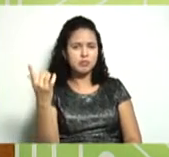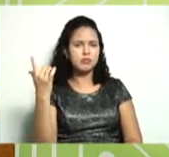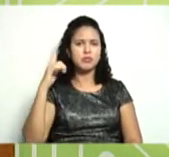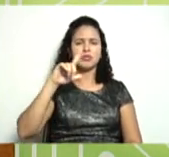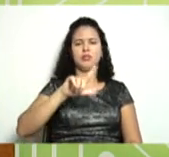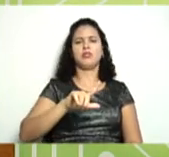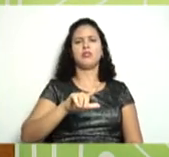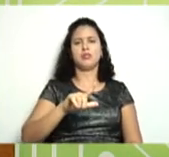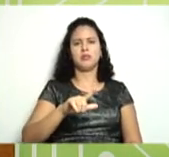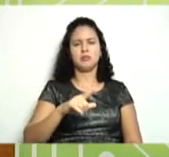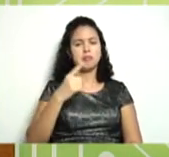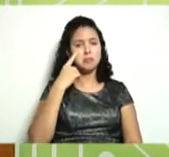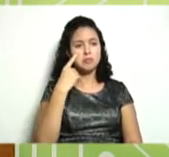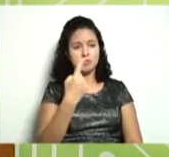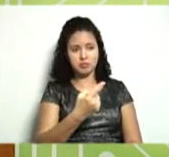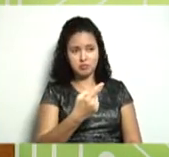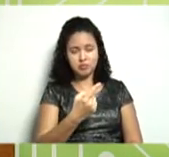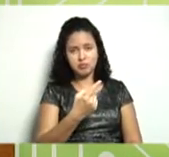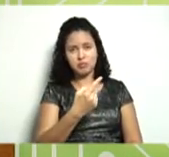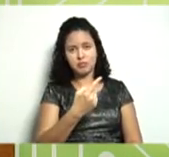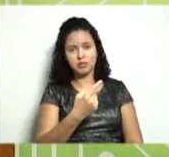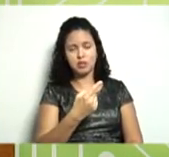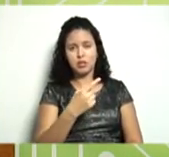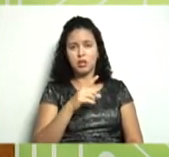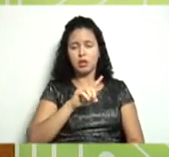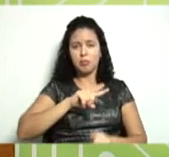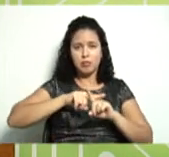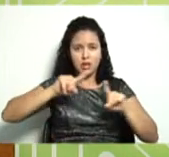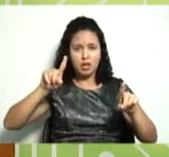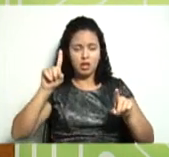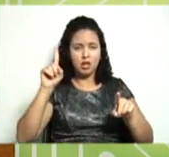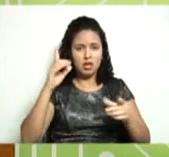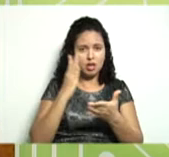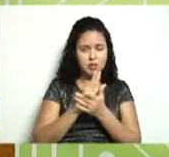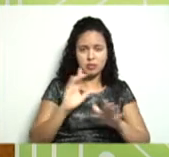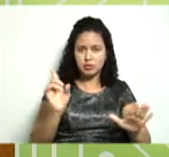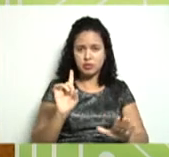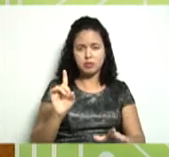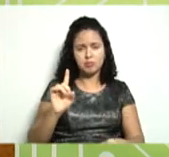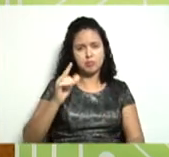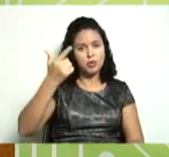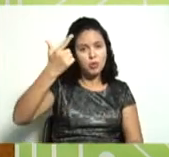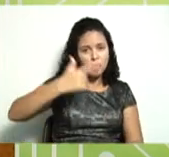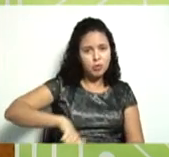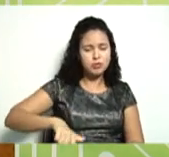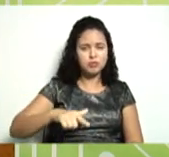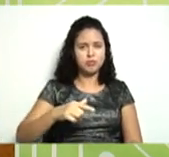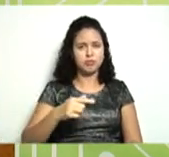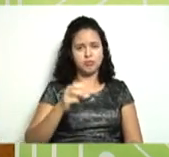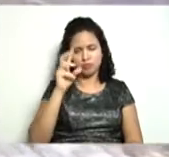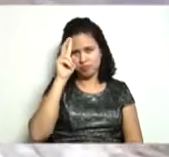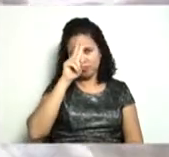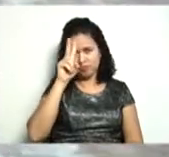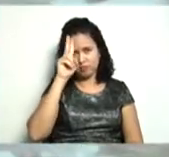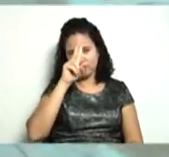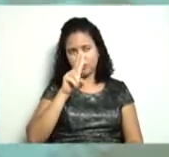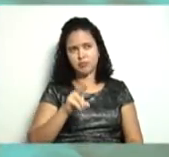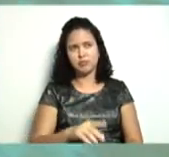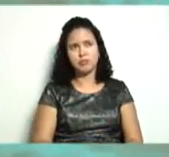conseguiu enxergar isso nessa história. Mas não acabou por aí. Temos mais uma história para vocês. Vamos a ela?